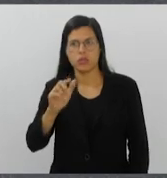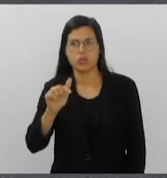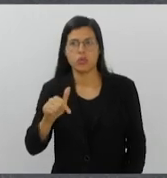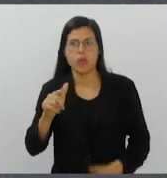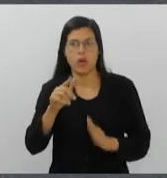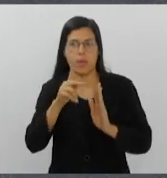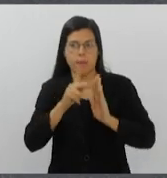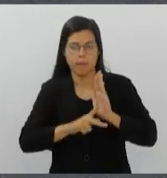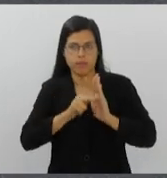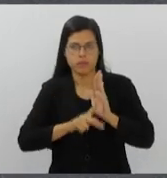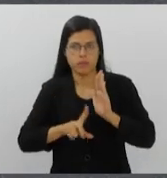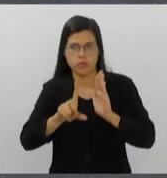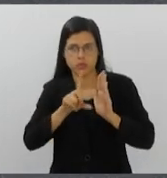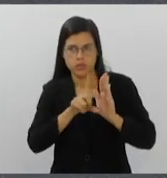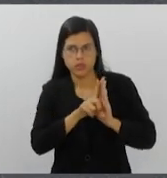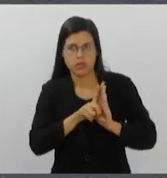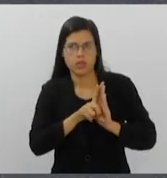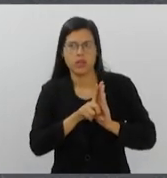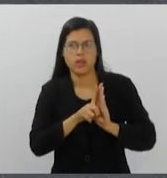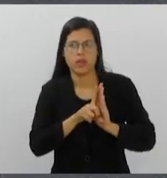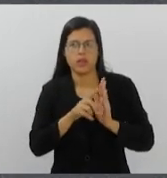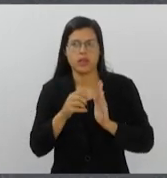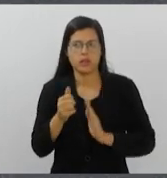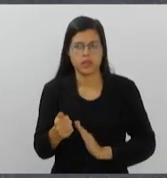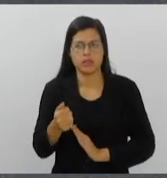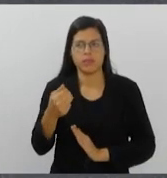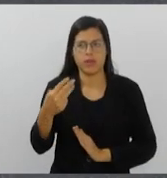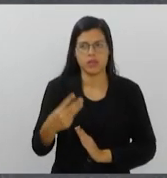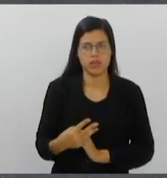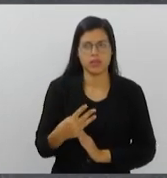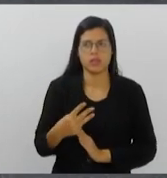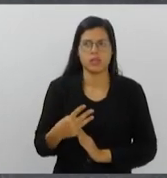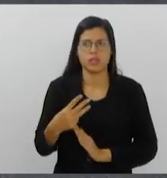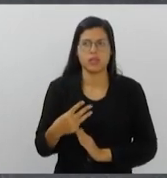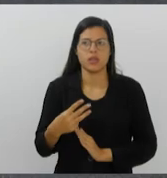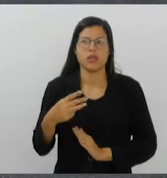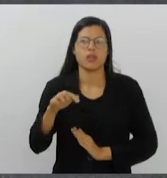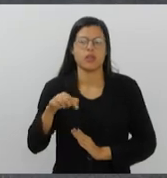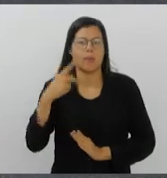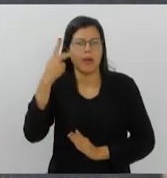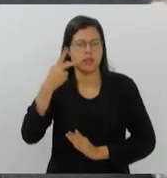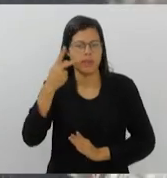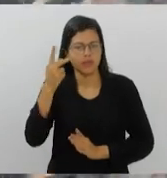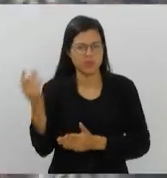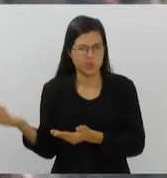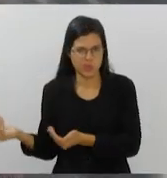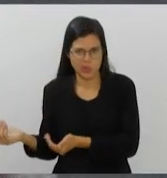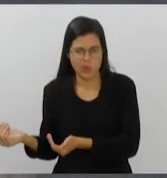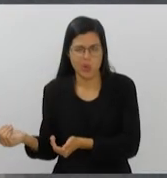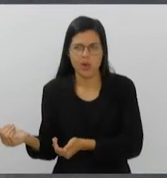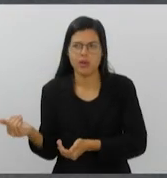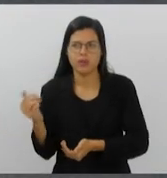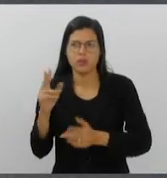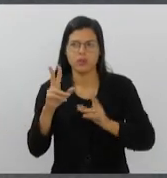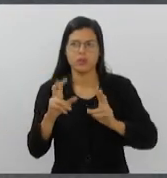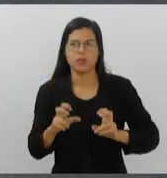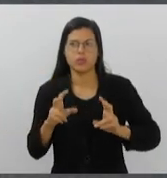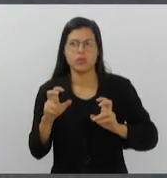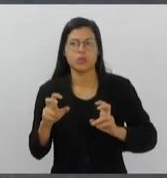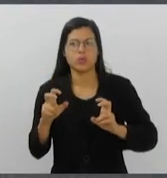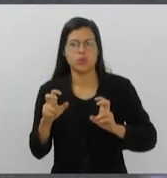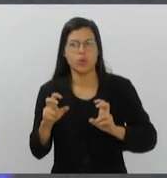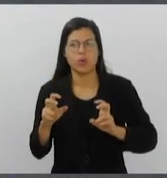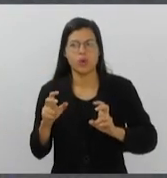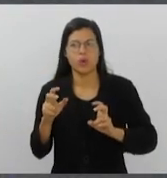um projeto de lei oriundo da 13ª edição do Parlamento Juvenil. É de propriedade intelectual da